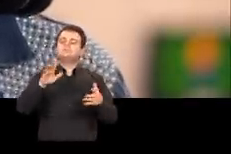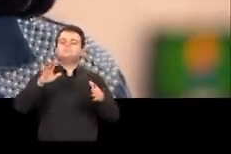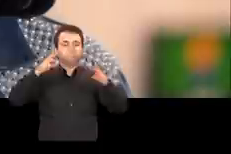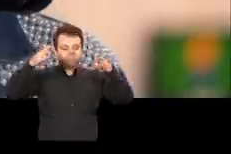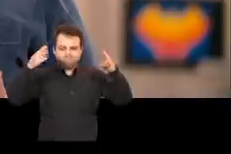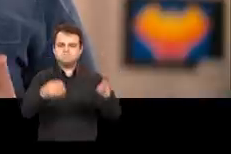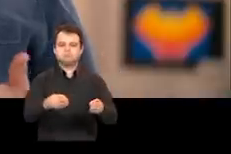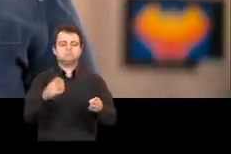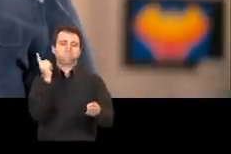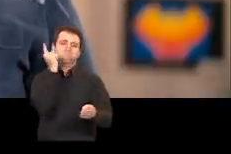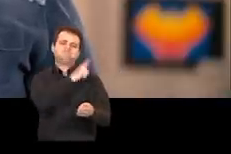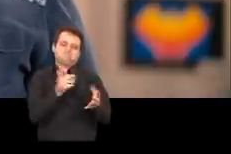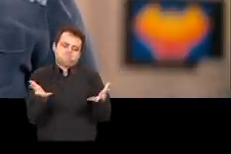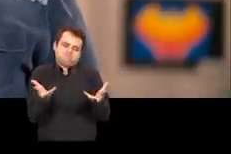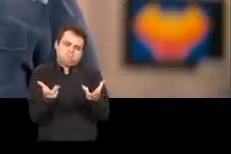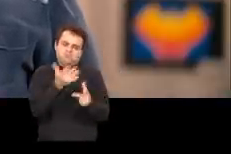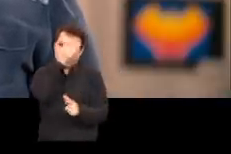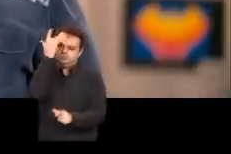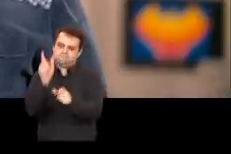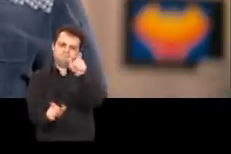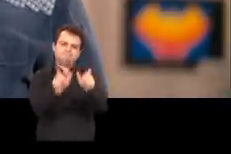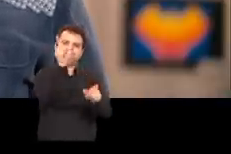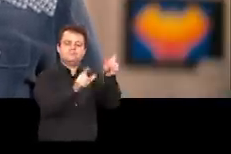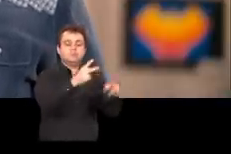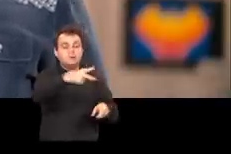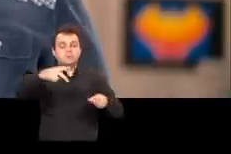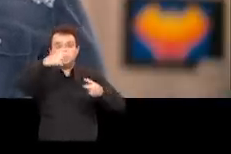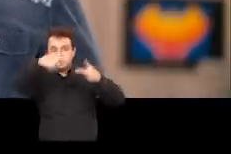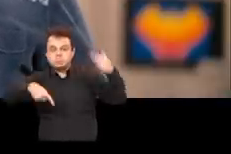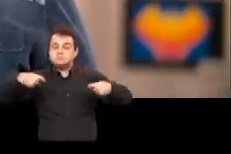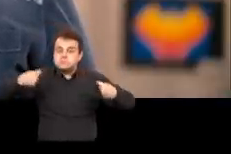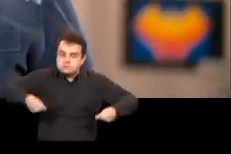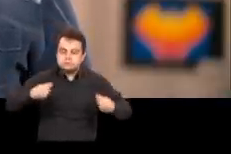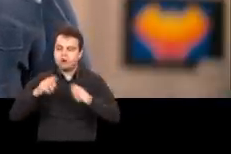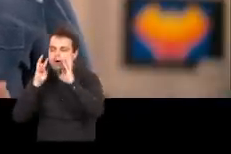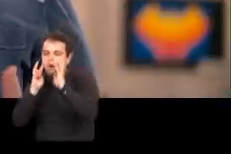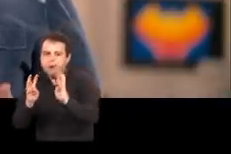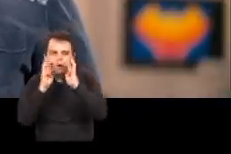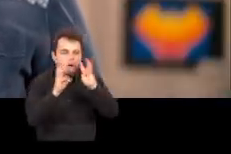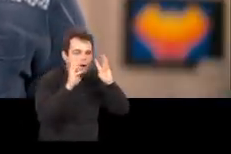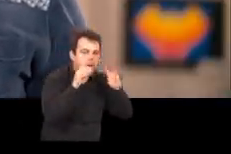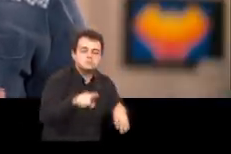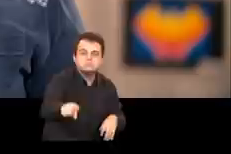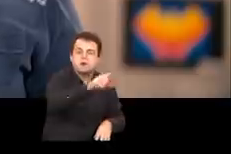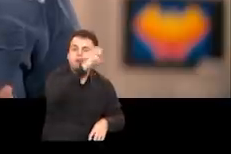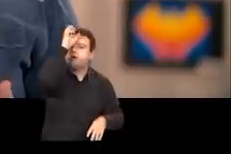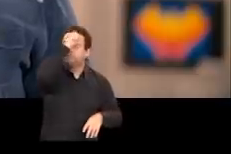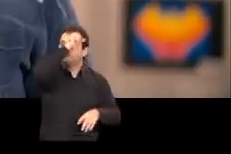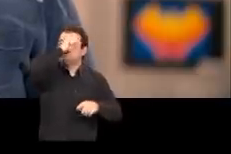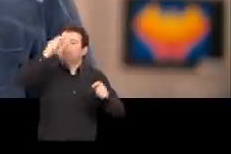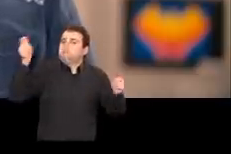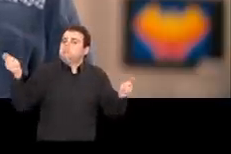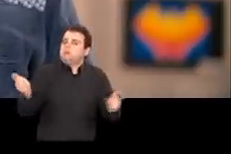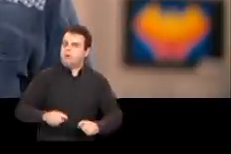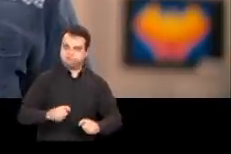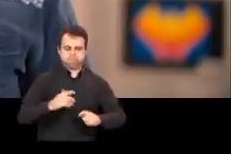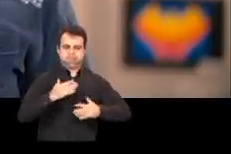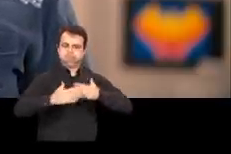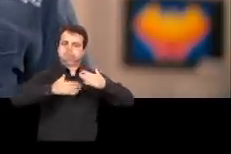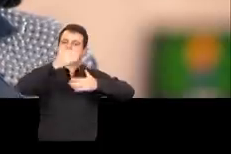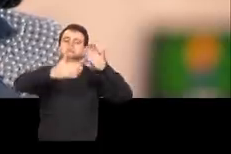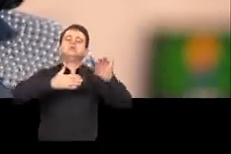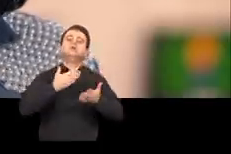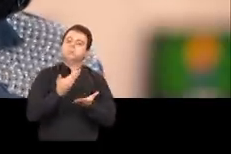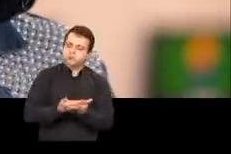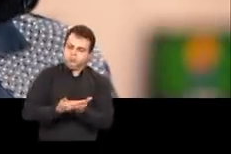melhor maneira aos nossos alunos, às suas necessidades, contribuindo para que as aprendizagens possam ter